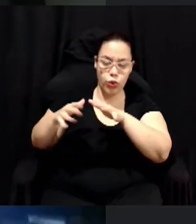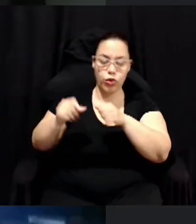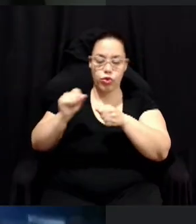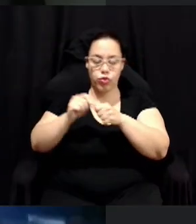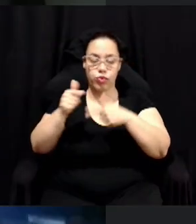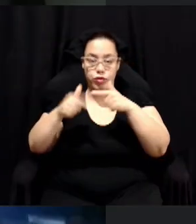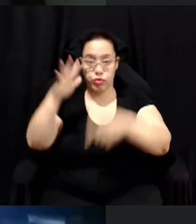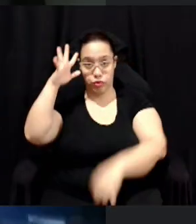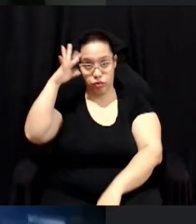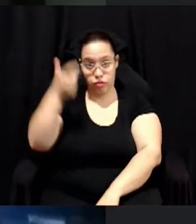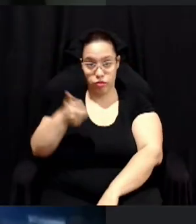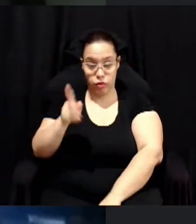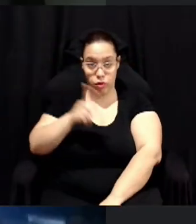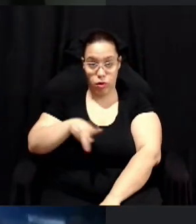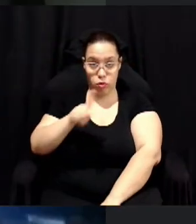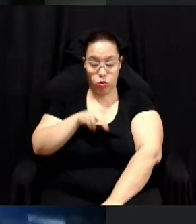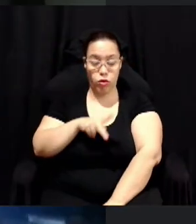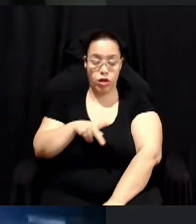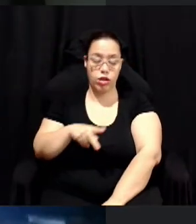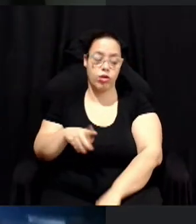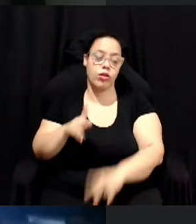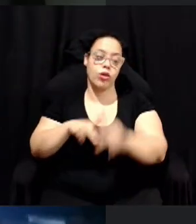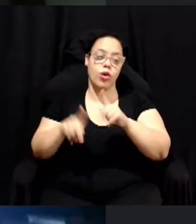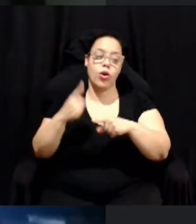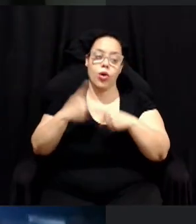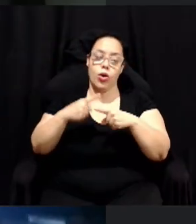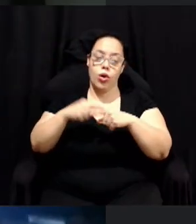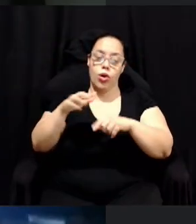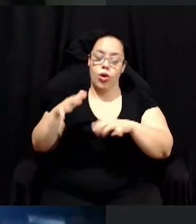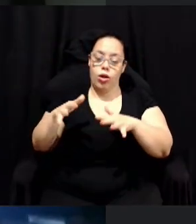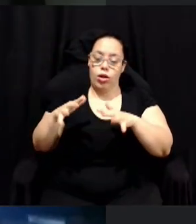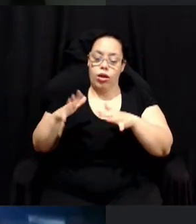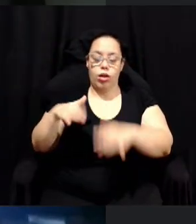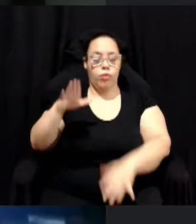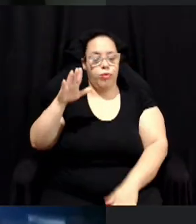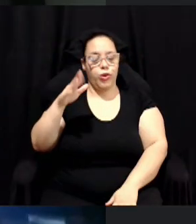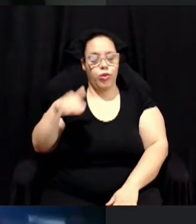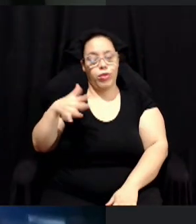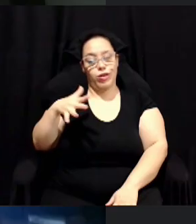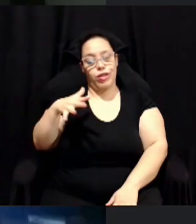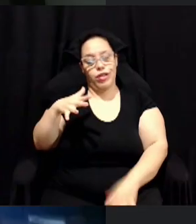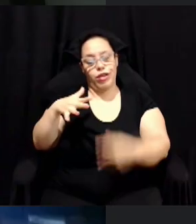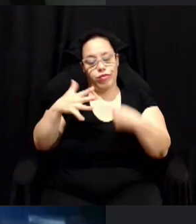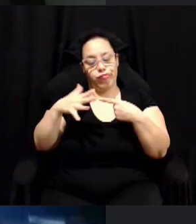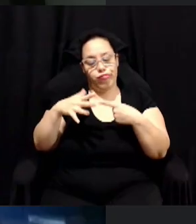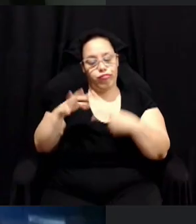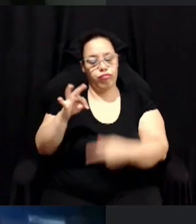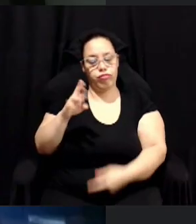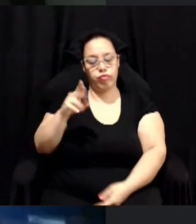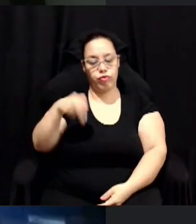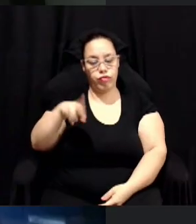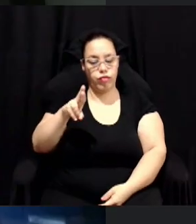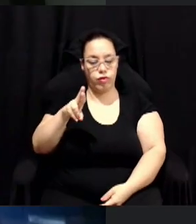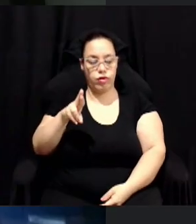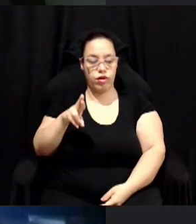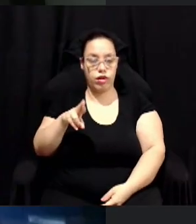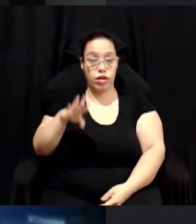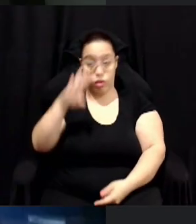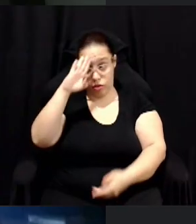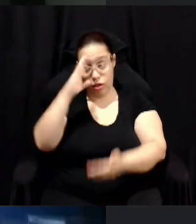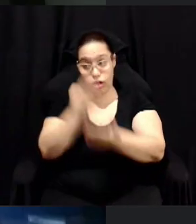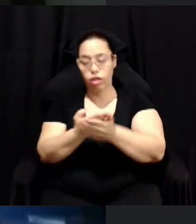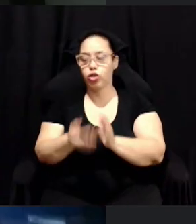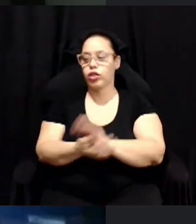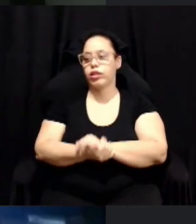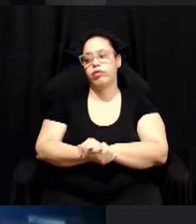para a população, porque Parkinson é muito mais do que tremor, né? Do que a maioria das pessoas acredita. Que não